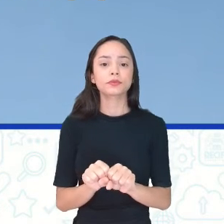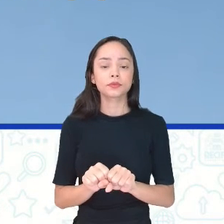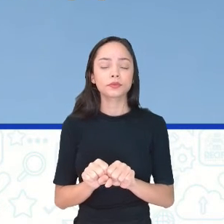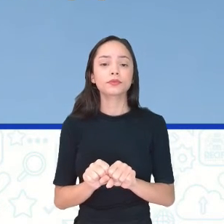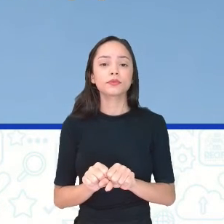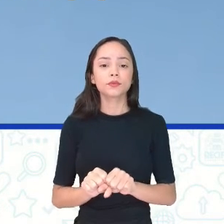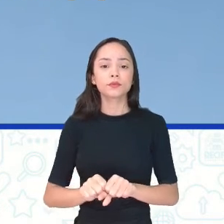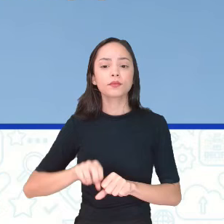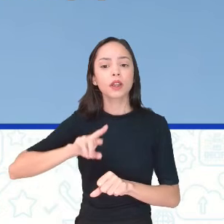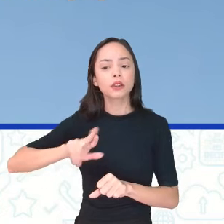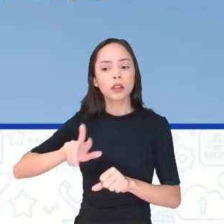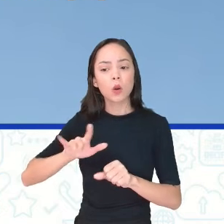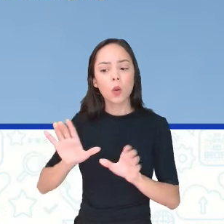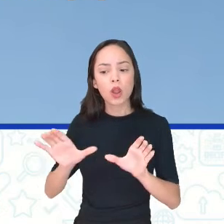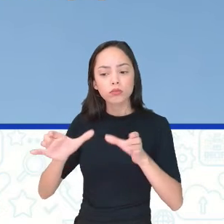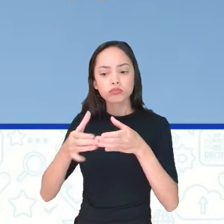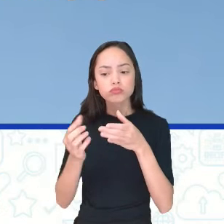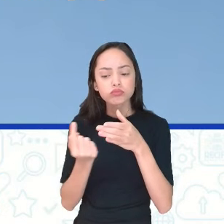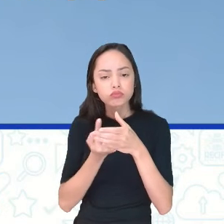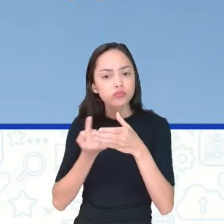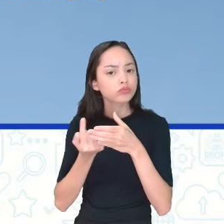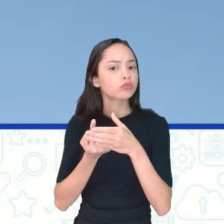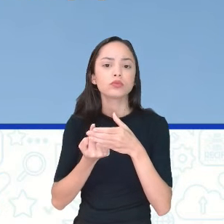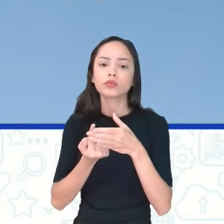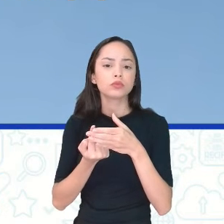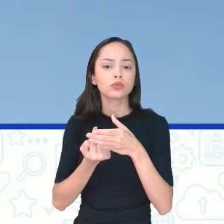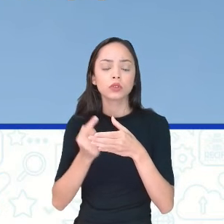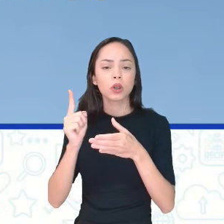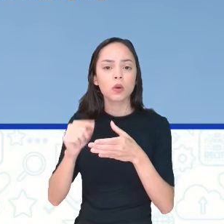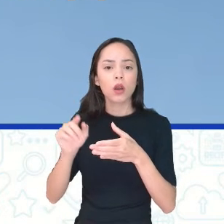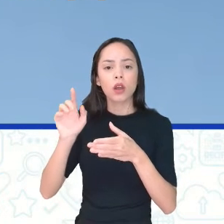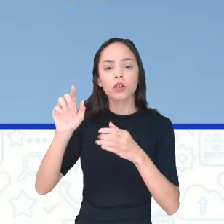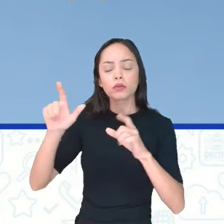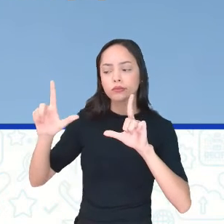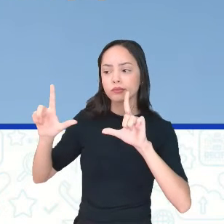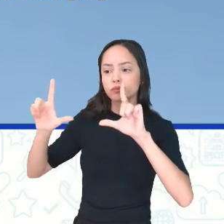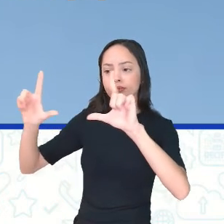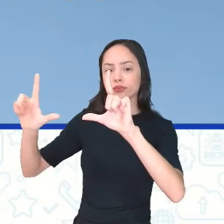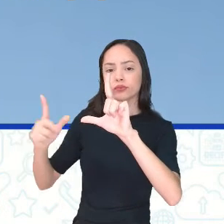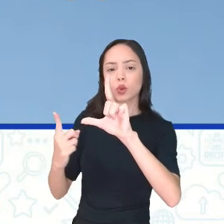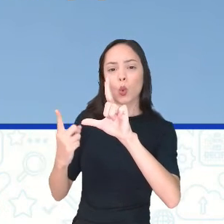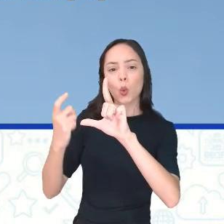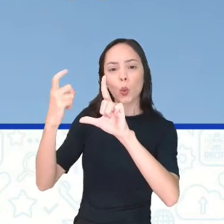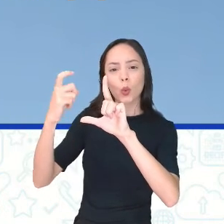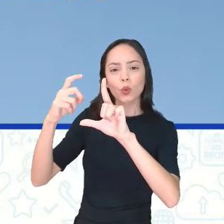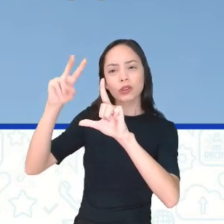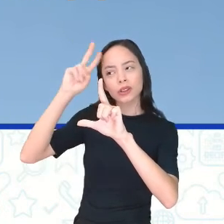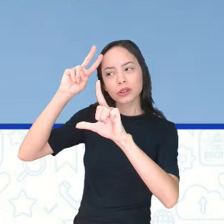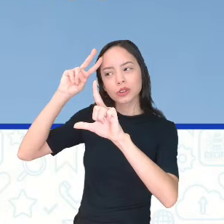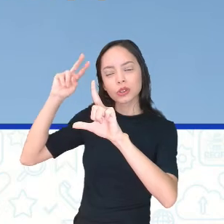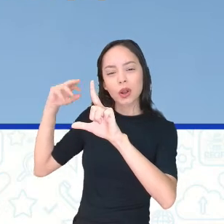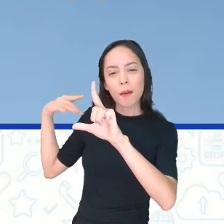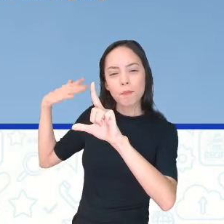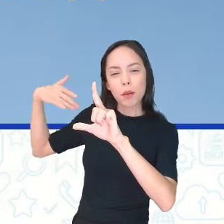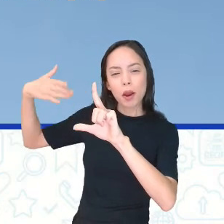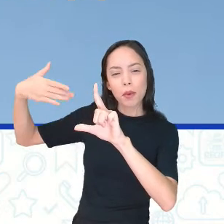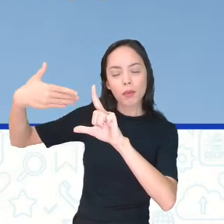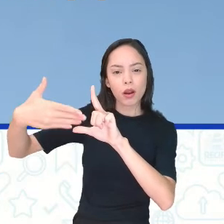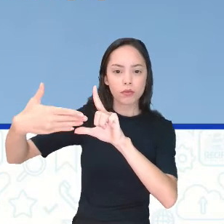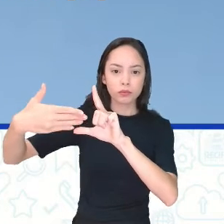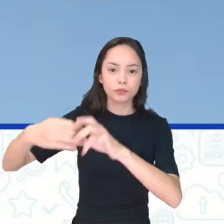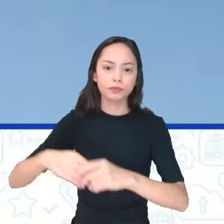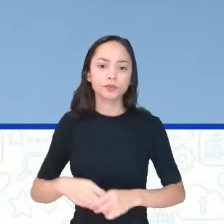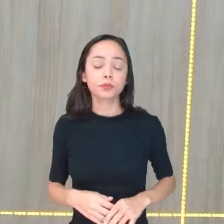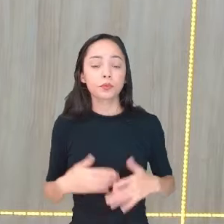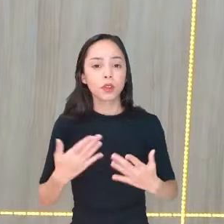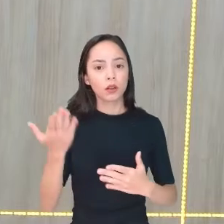isoladamente, mas como um quadro único na qual a história se dá. Veja só, tudo